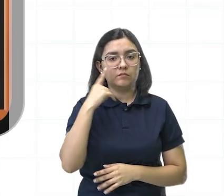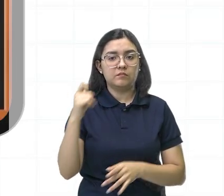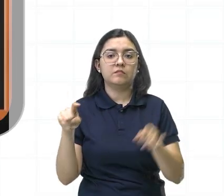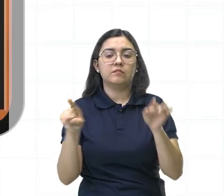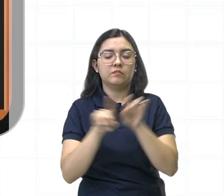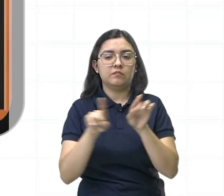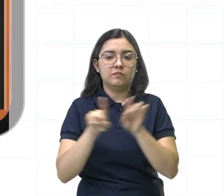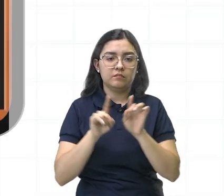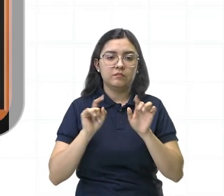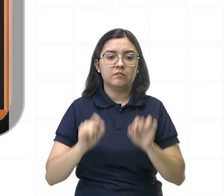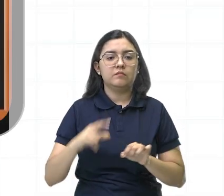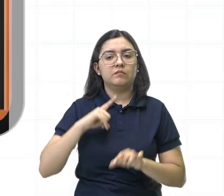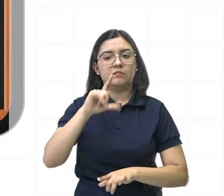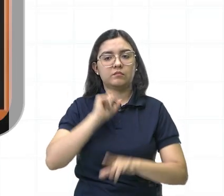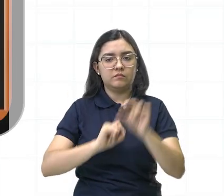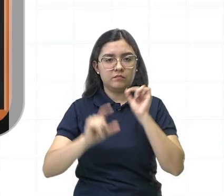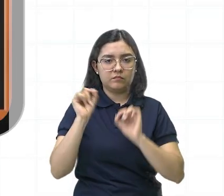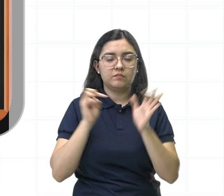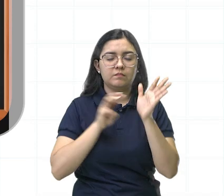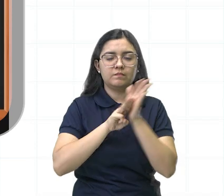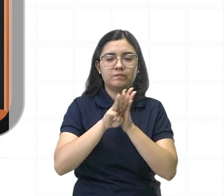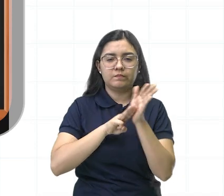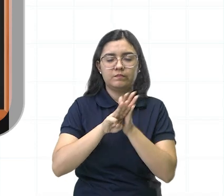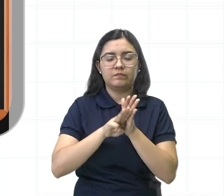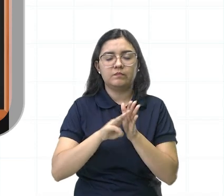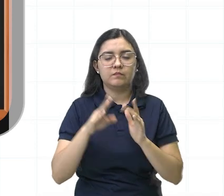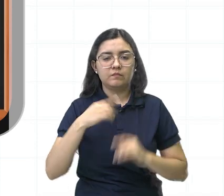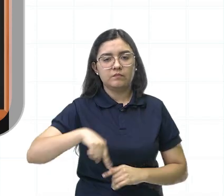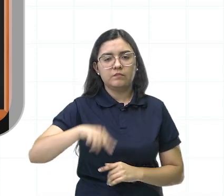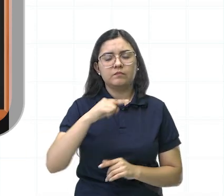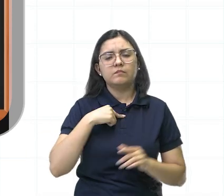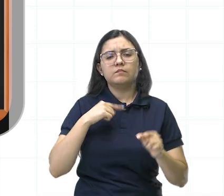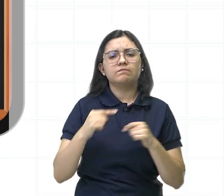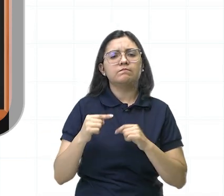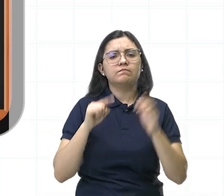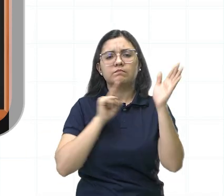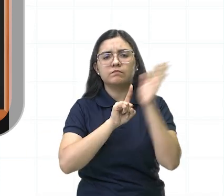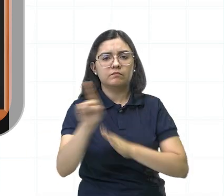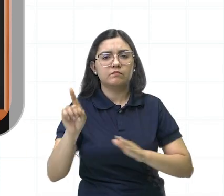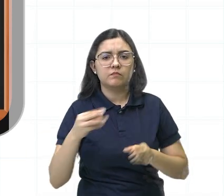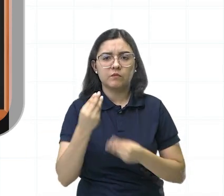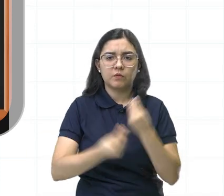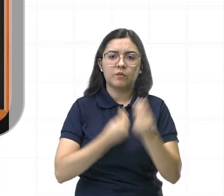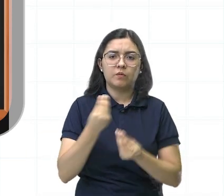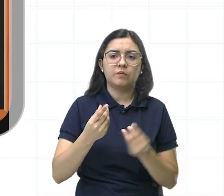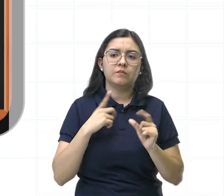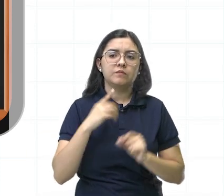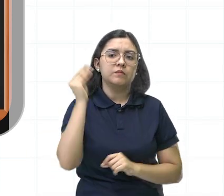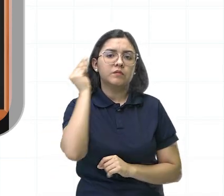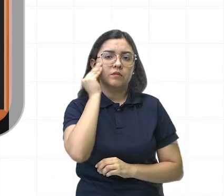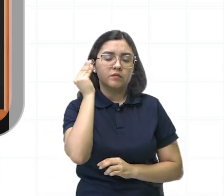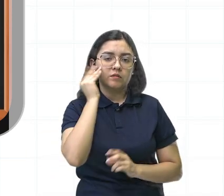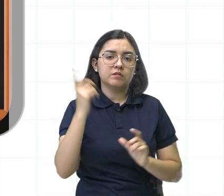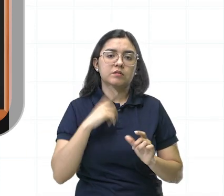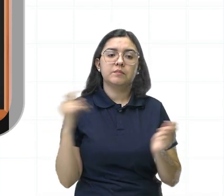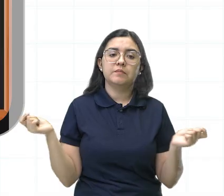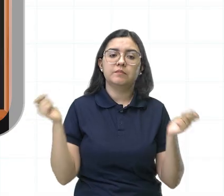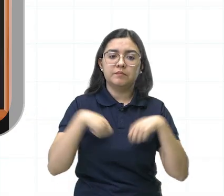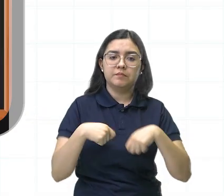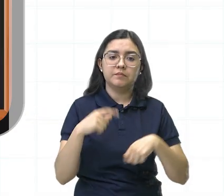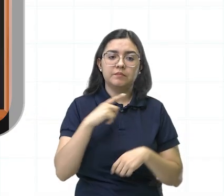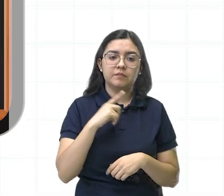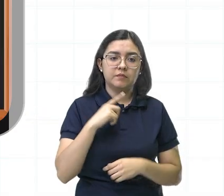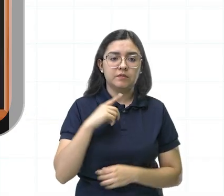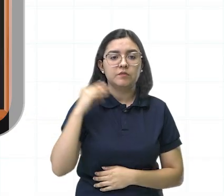interessante a escolha do método, onde você se questiona, por exemplo, como você vai testar a sua hipótese. Aí nós temos